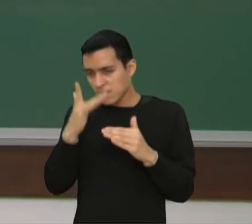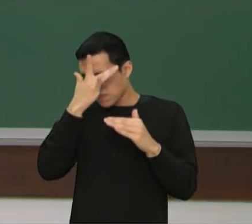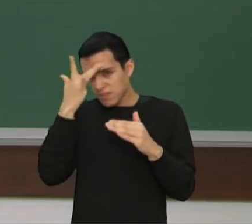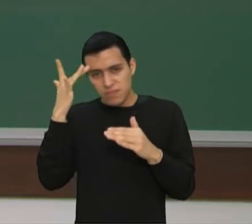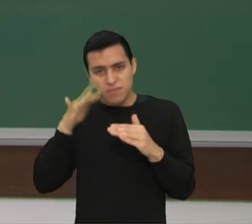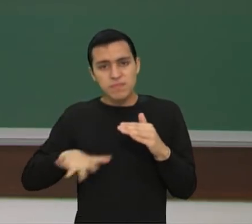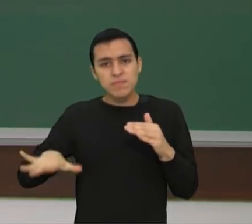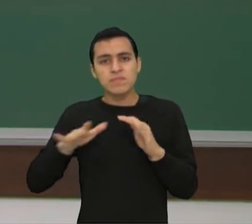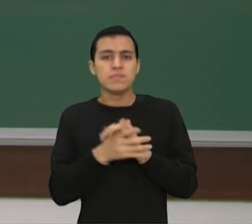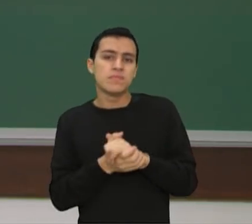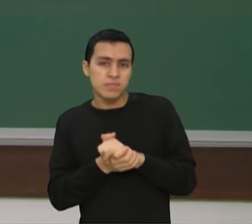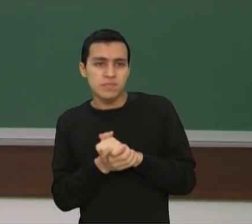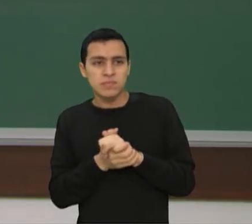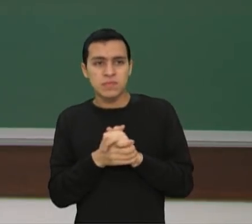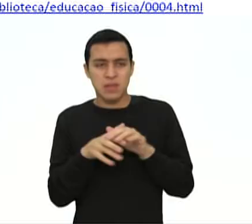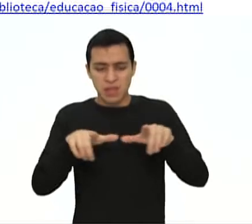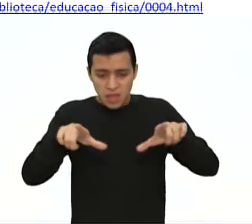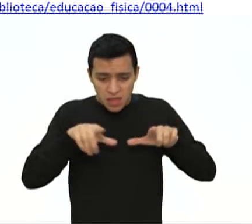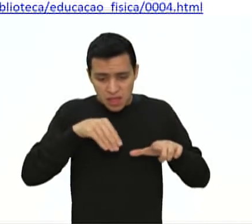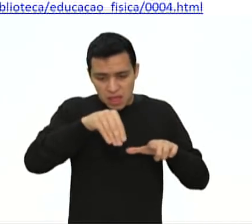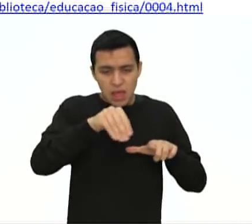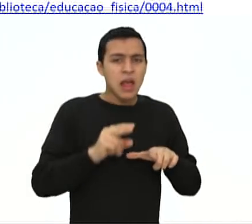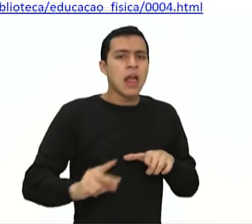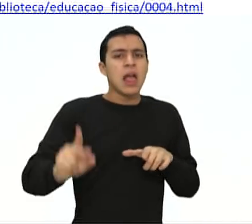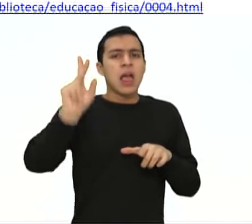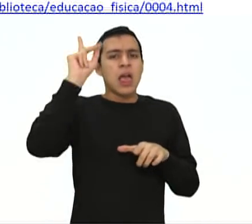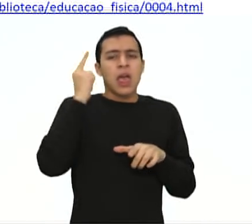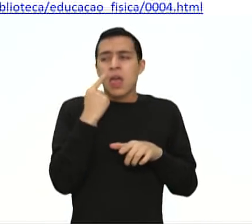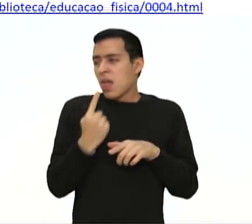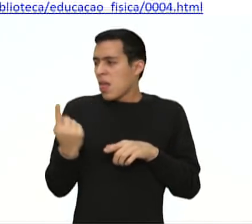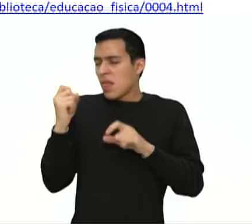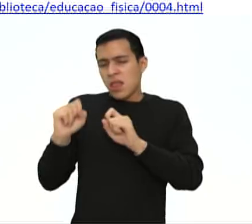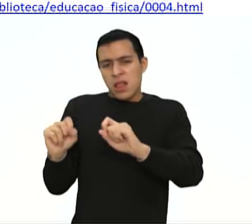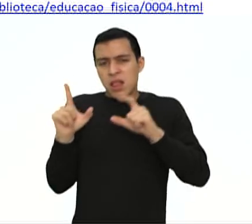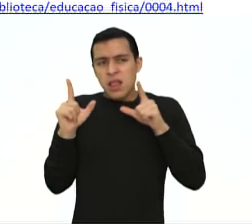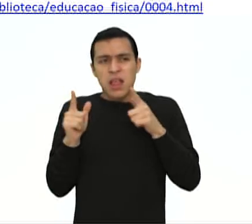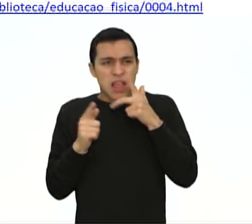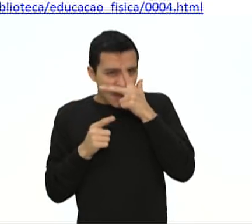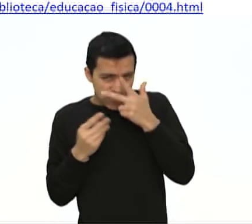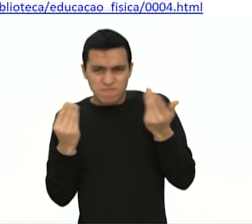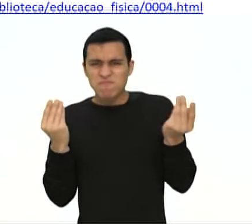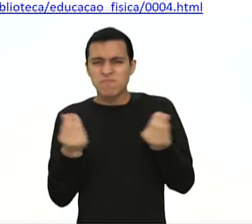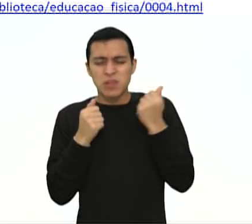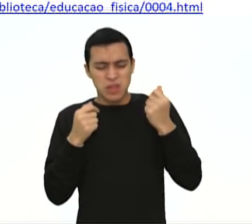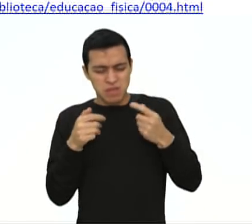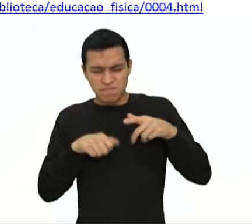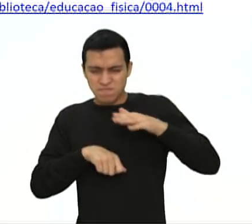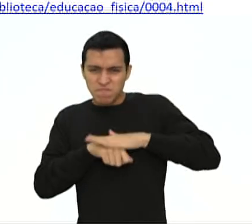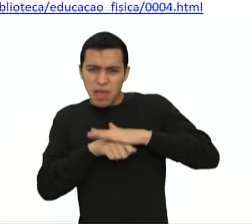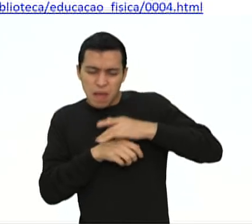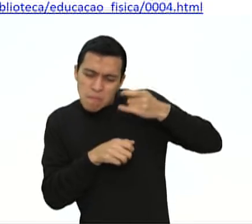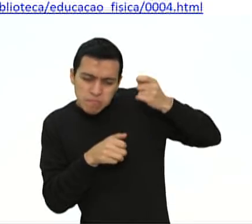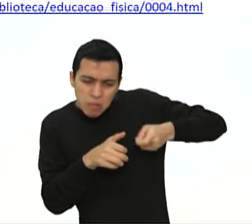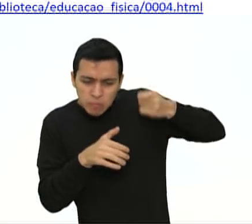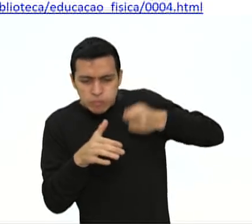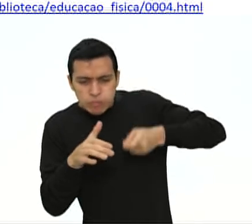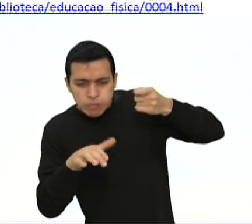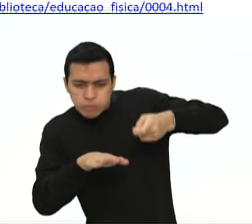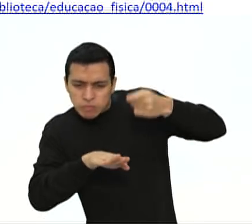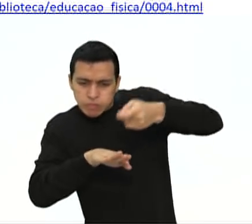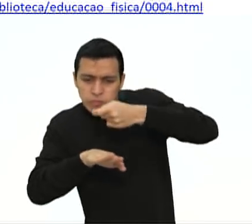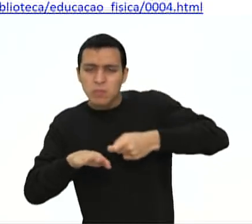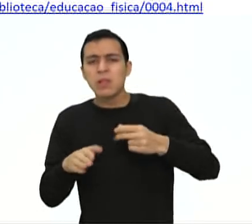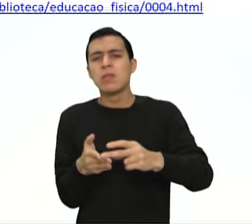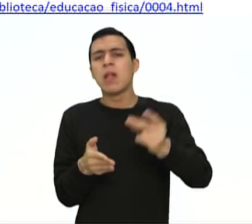né? Então, os tabuleiros, tabuleiro antigo, né? Coisa bem rústica, à mão, na pedra, isso era lá